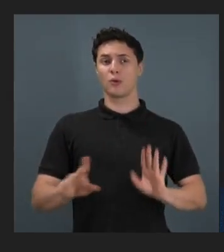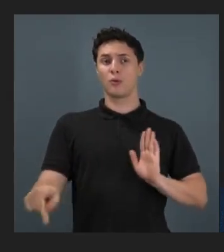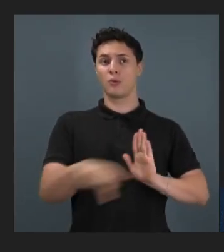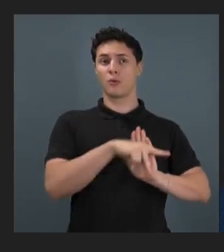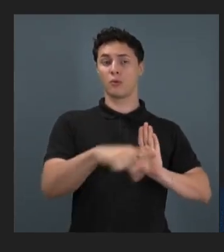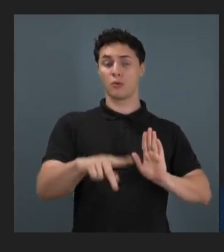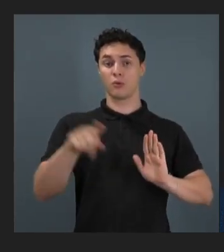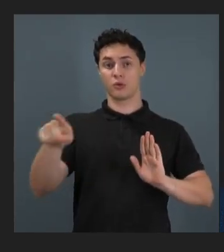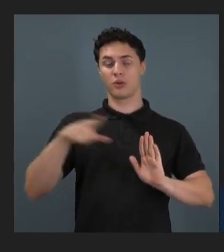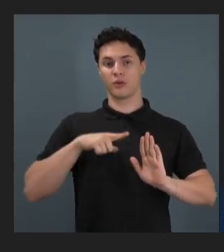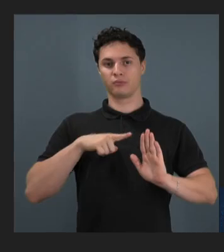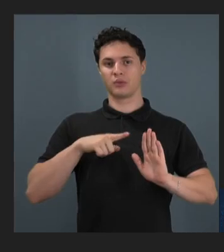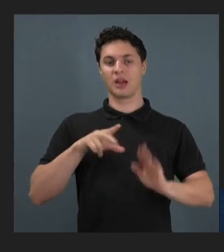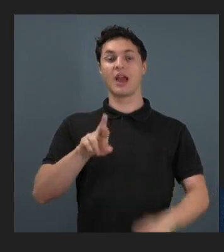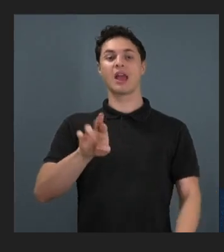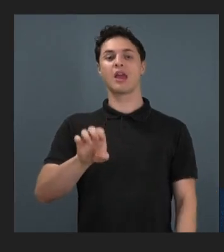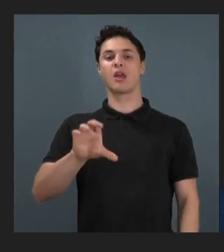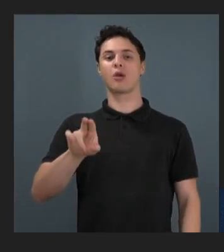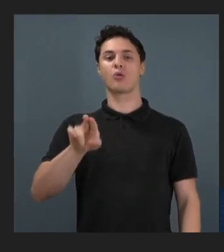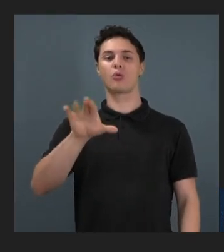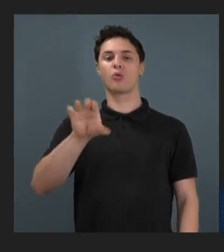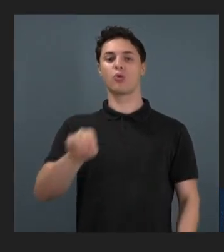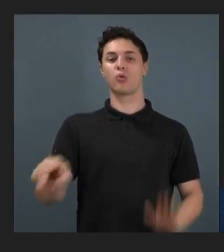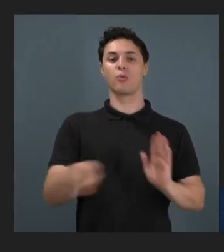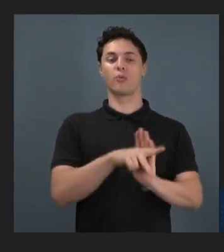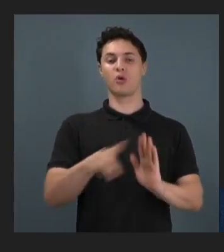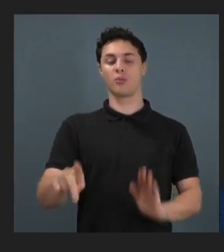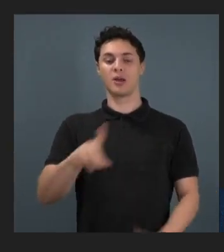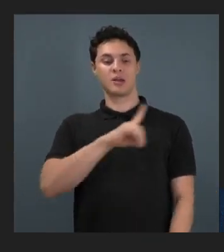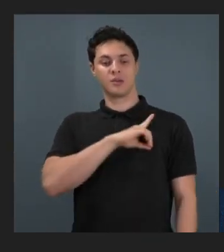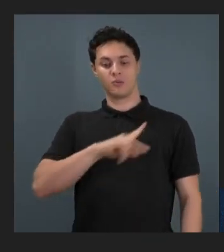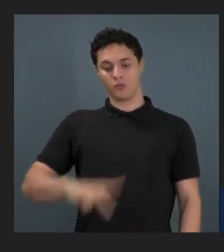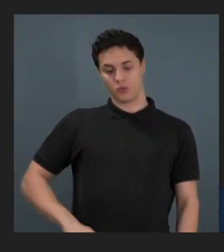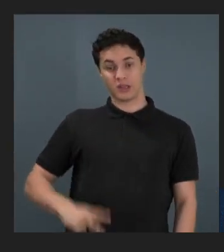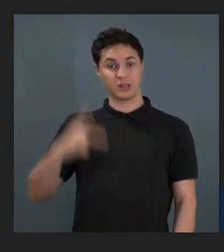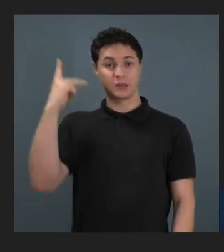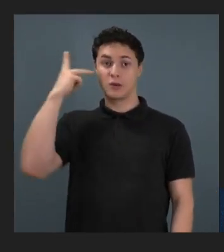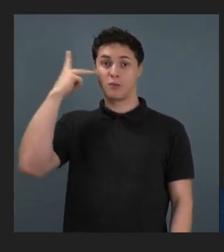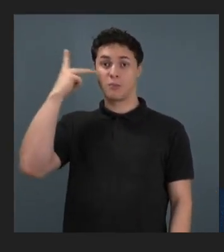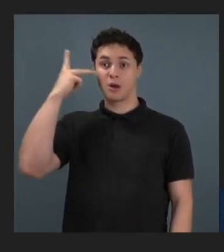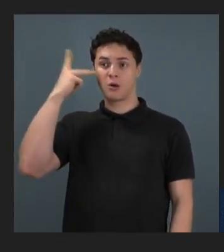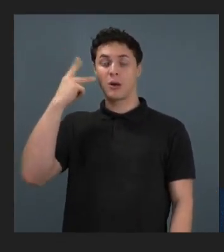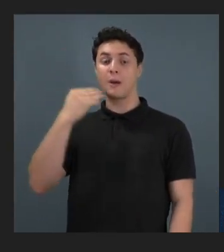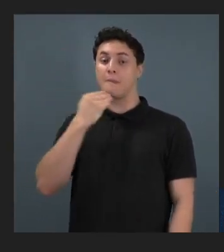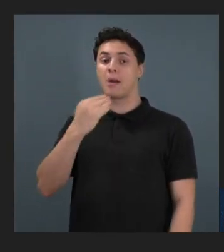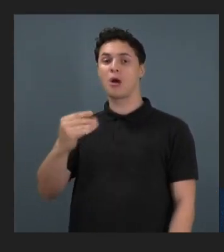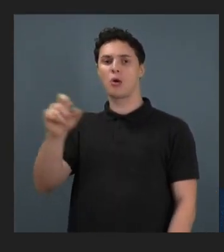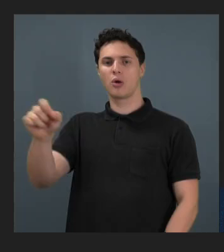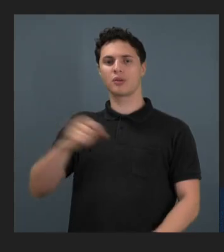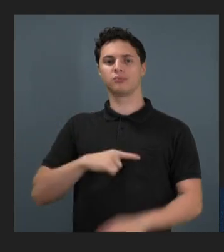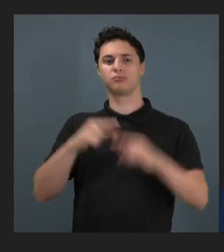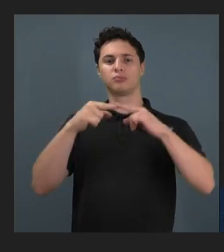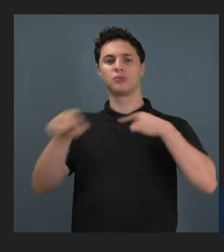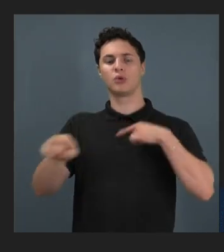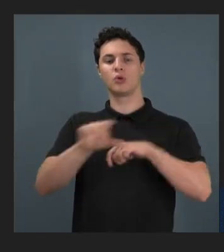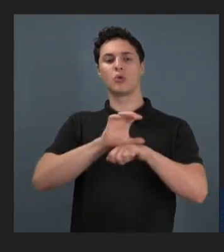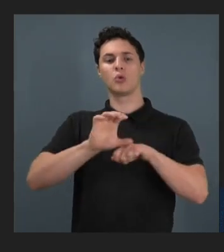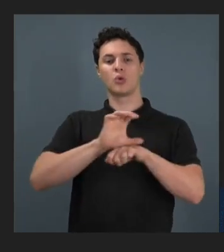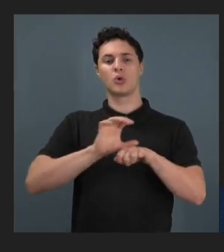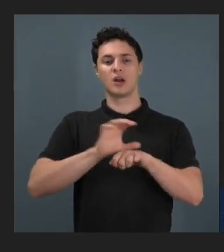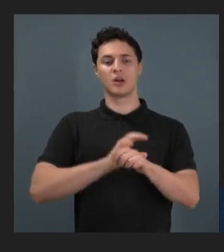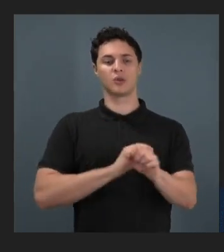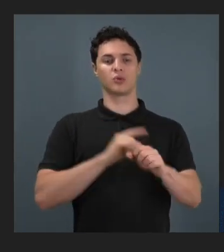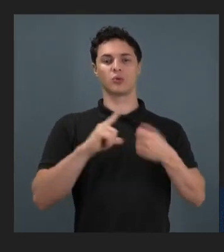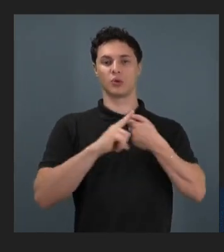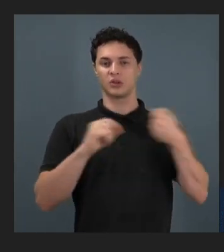no recurso extraordinário movido pela Defensoria Pública de São Paulo, que pedia pela inconstitucionalidade do artigo